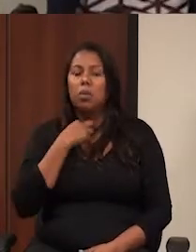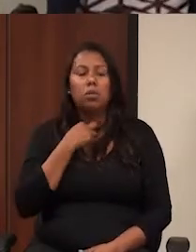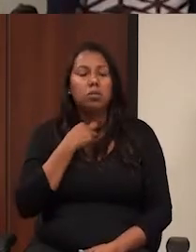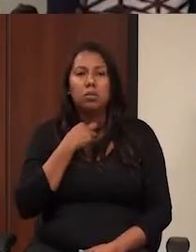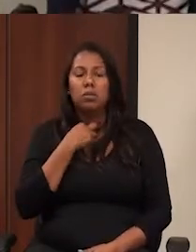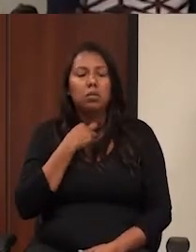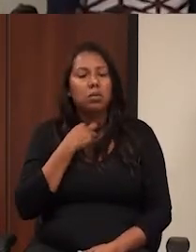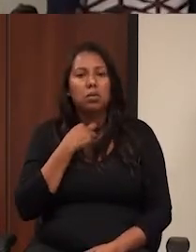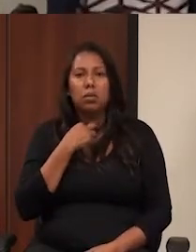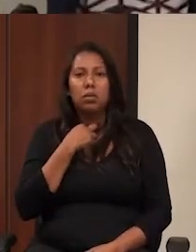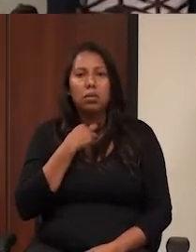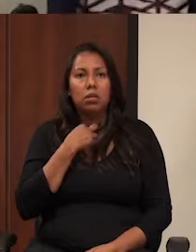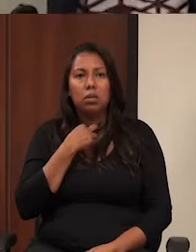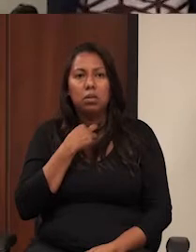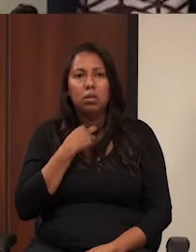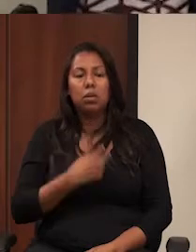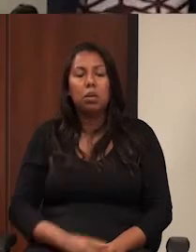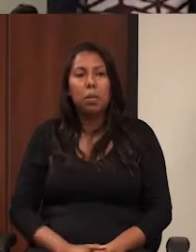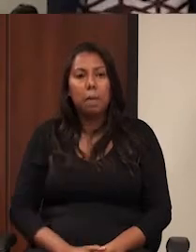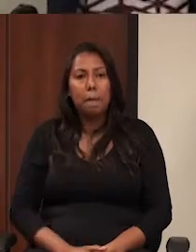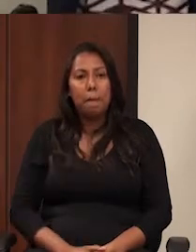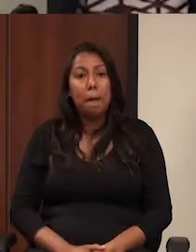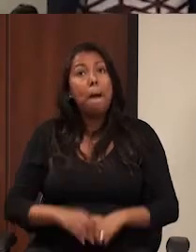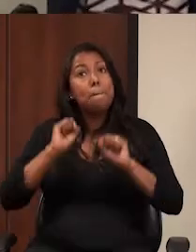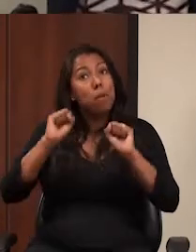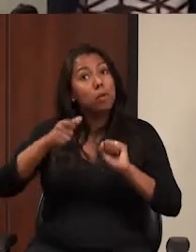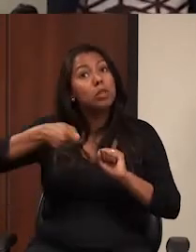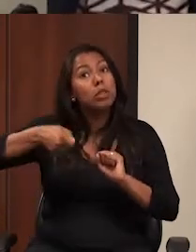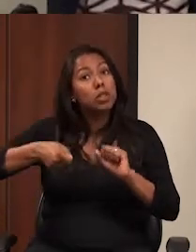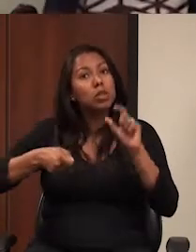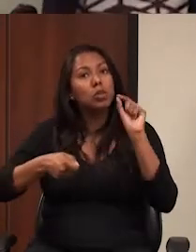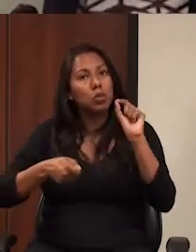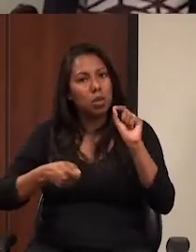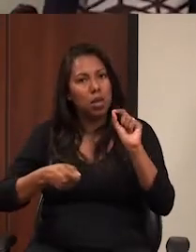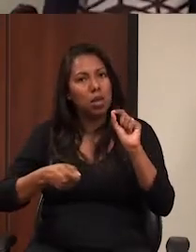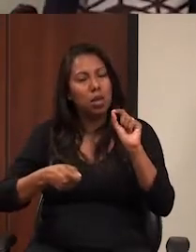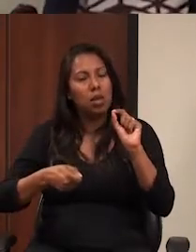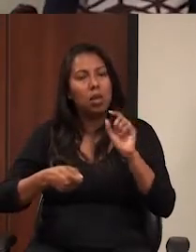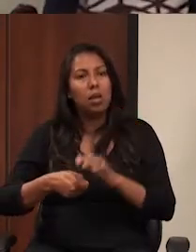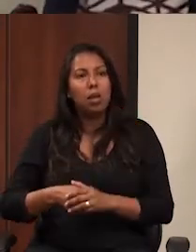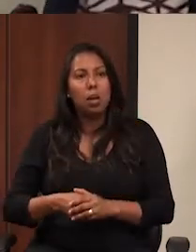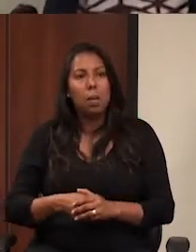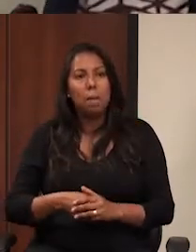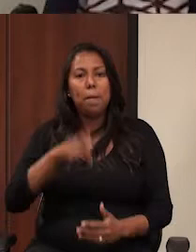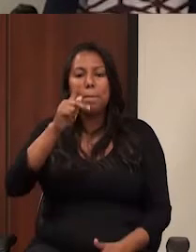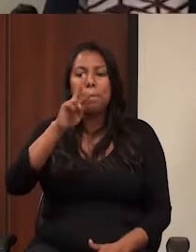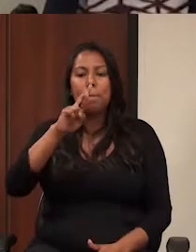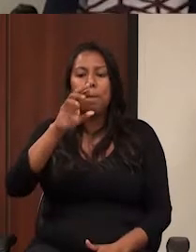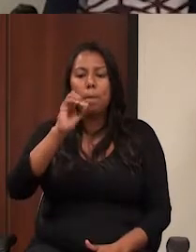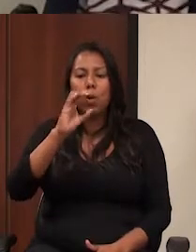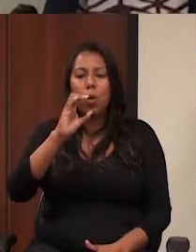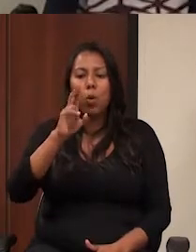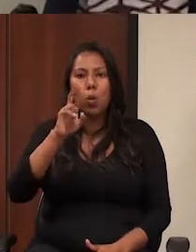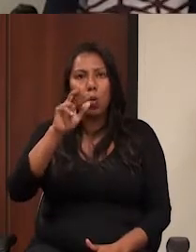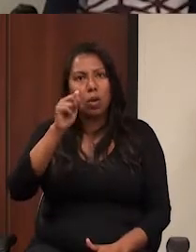exigida curatela. O que pode acabar sendo exigido, caso um terceiro compareça lá, é uma procuração. E se